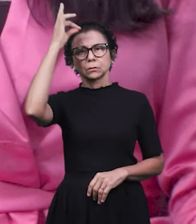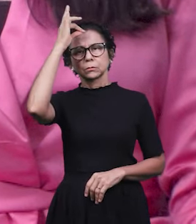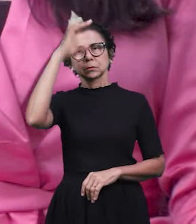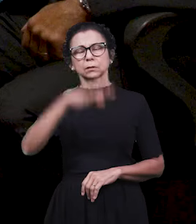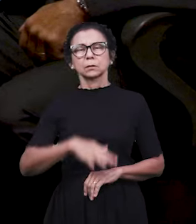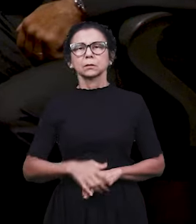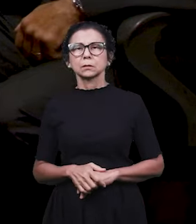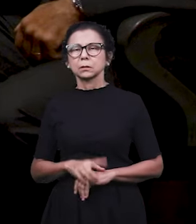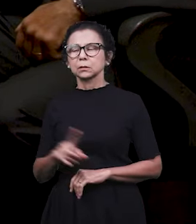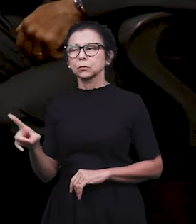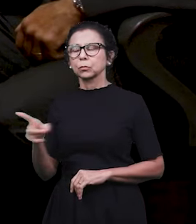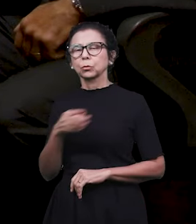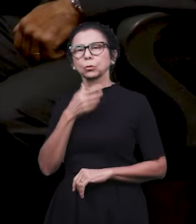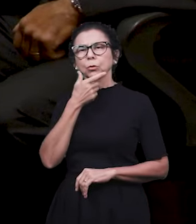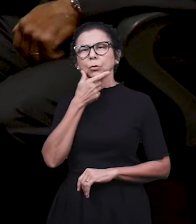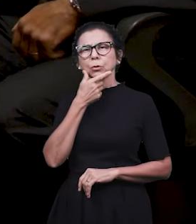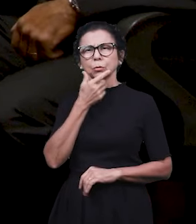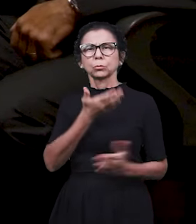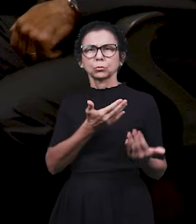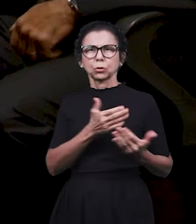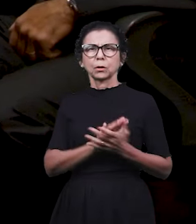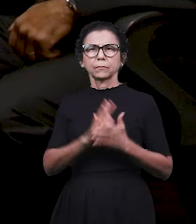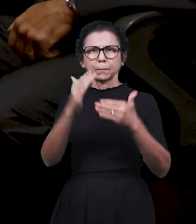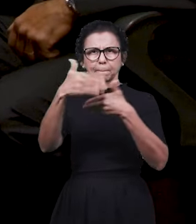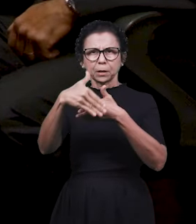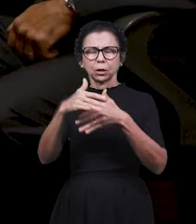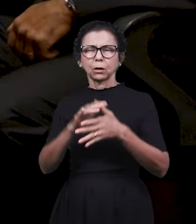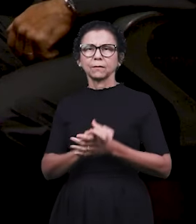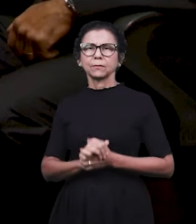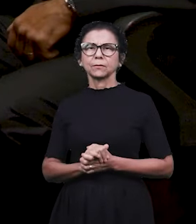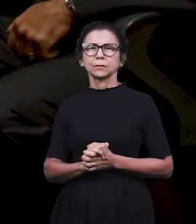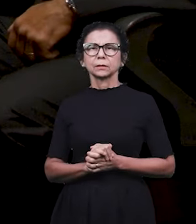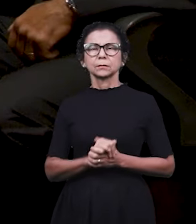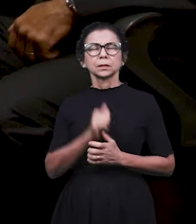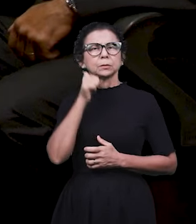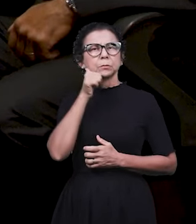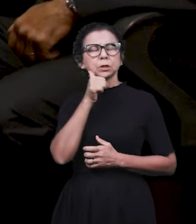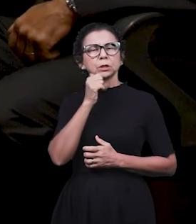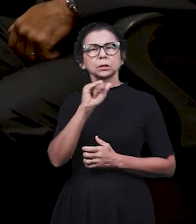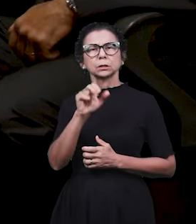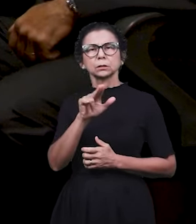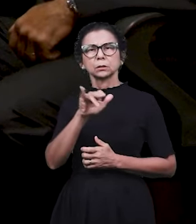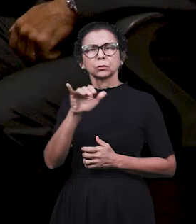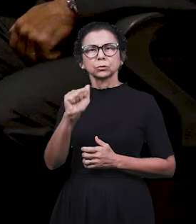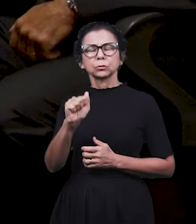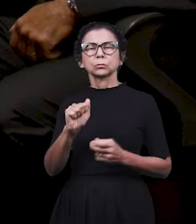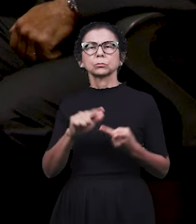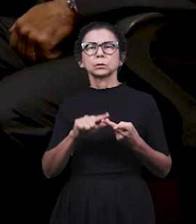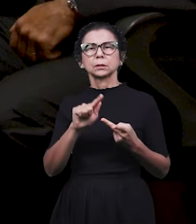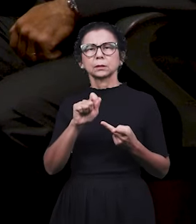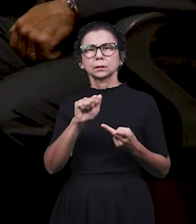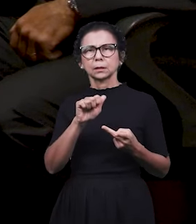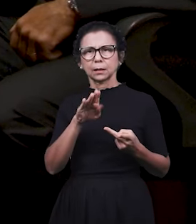fazer a prova do Enem esse ano, a Júlia, a Gabi, que